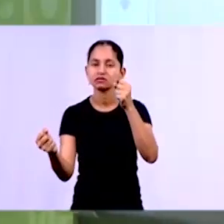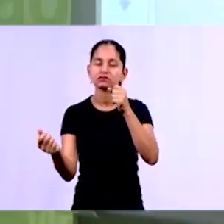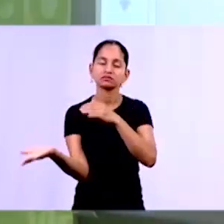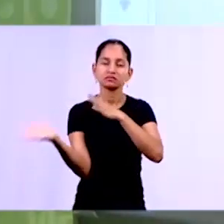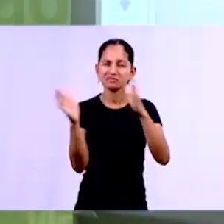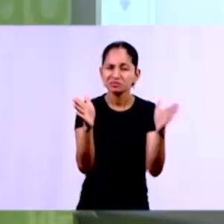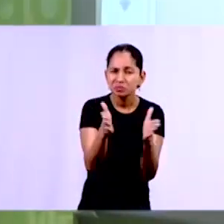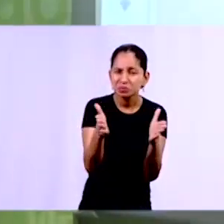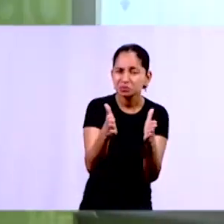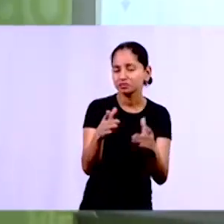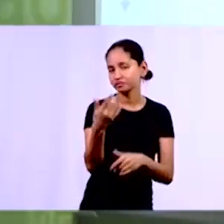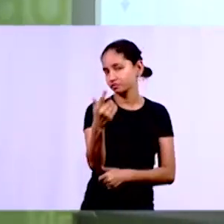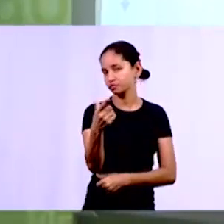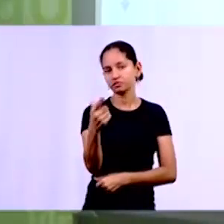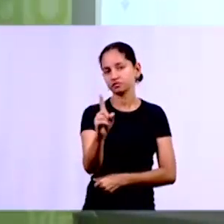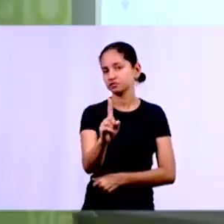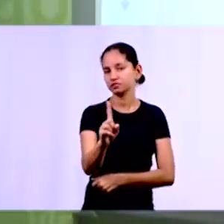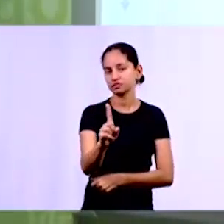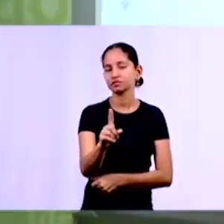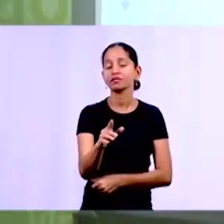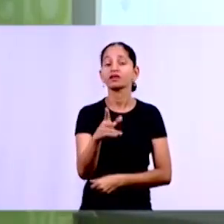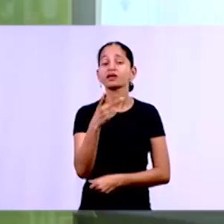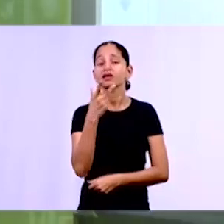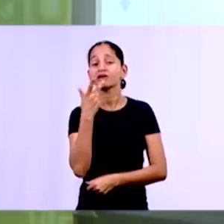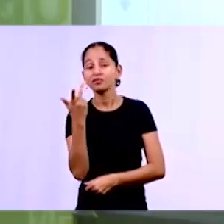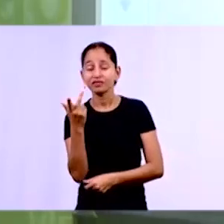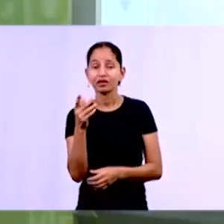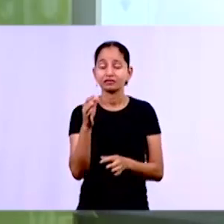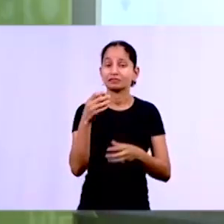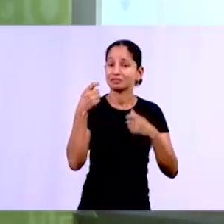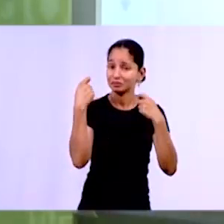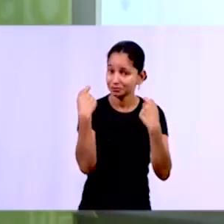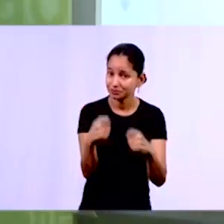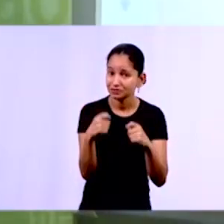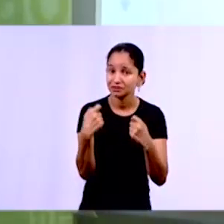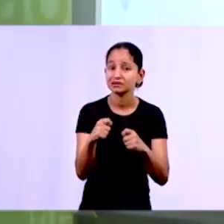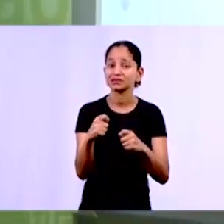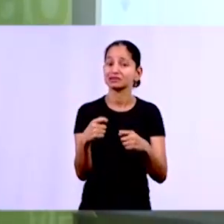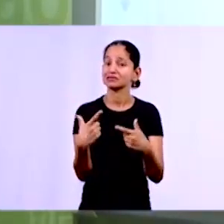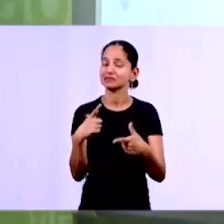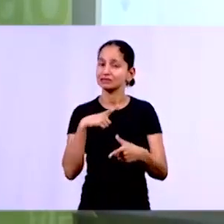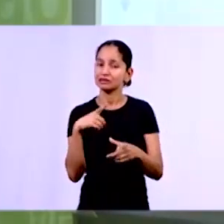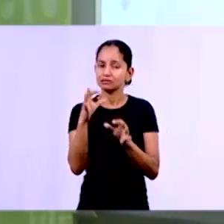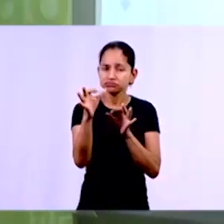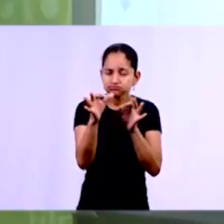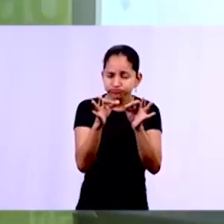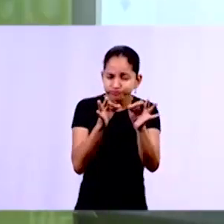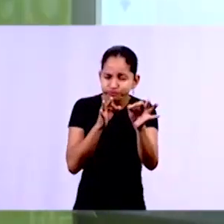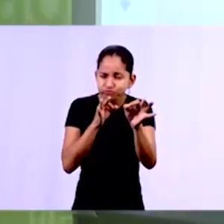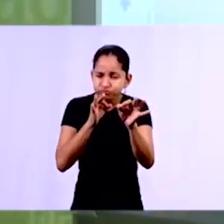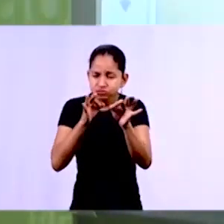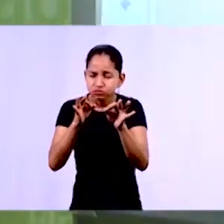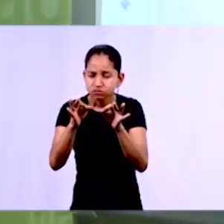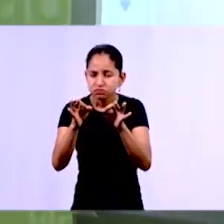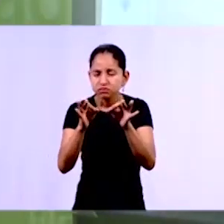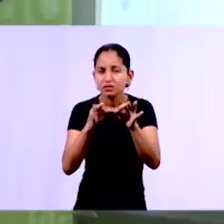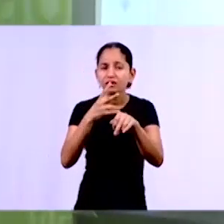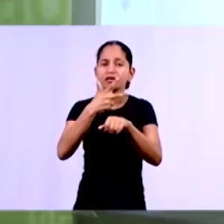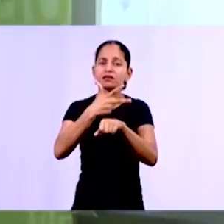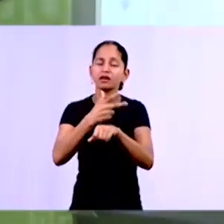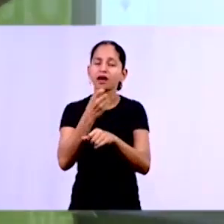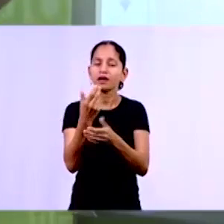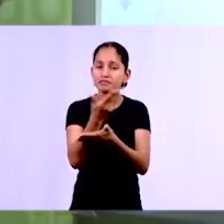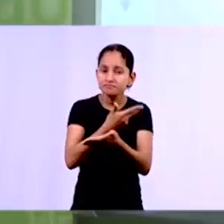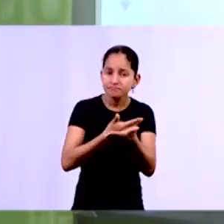é um computador bem a gente fala parrudo, bem poderoso para conseguir processar, por exemplo,